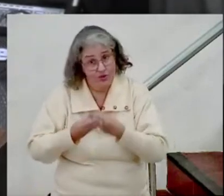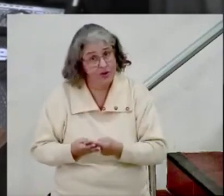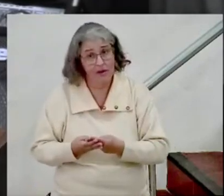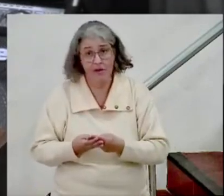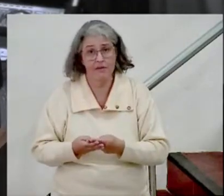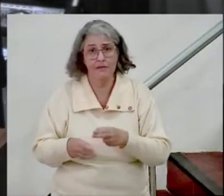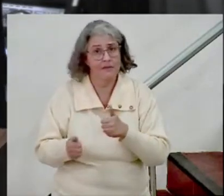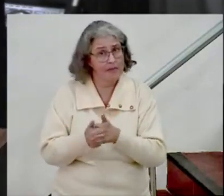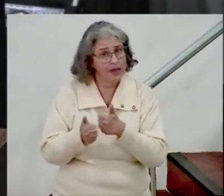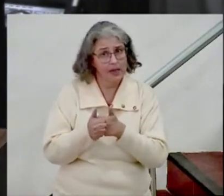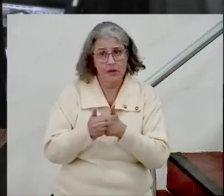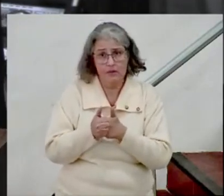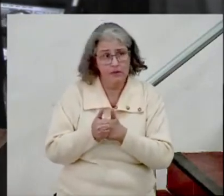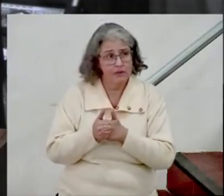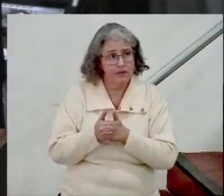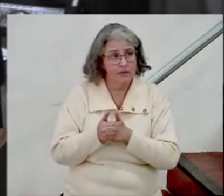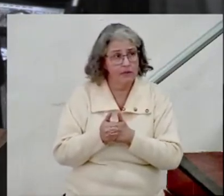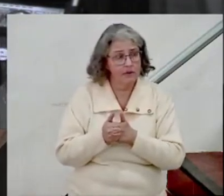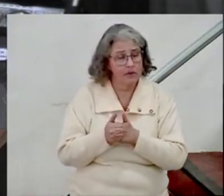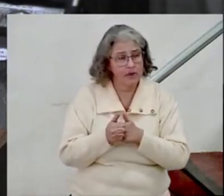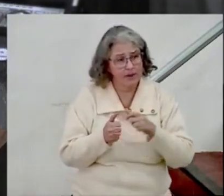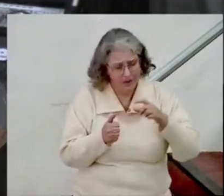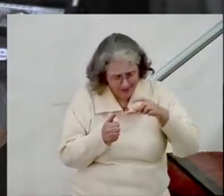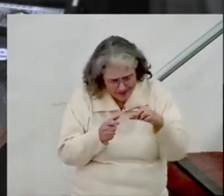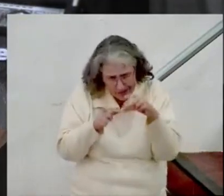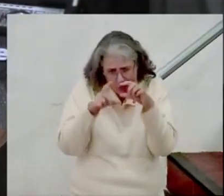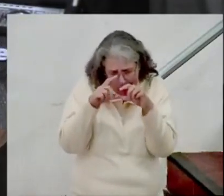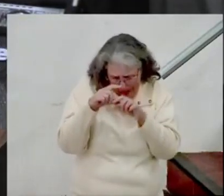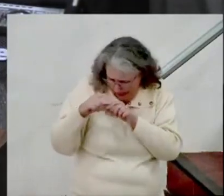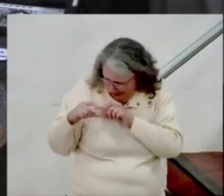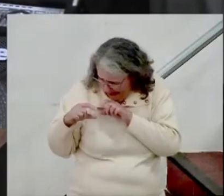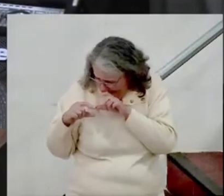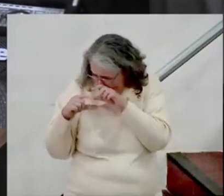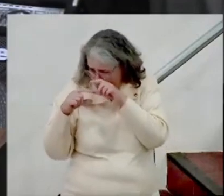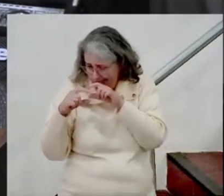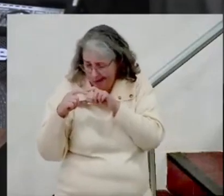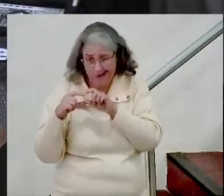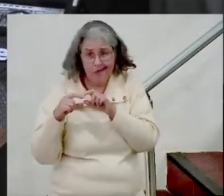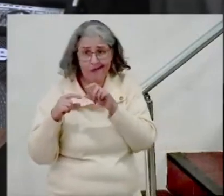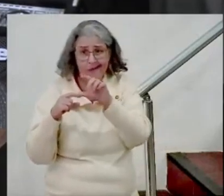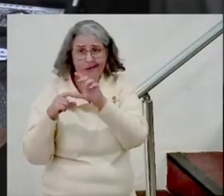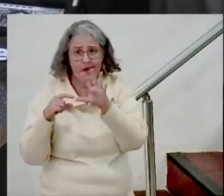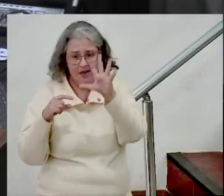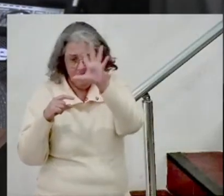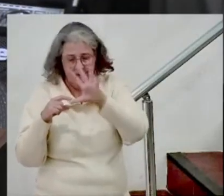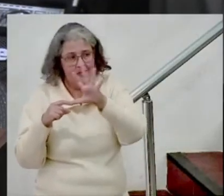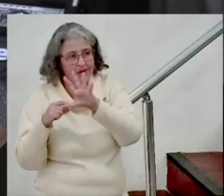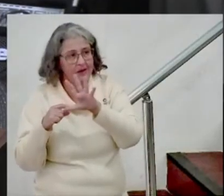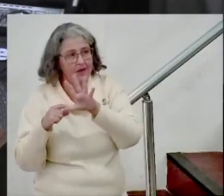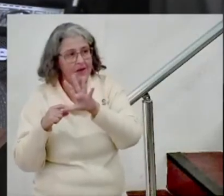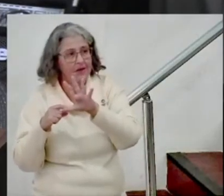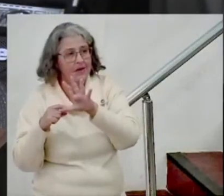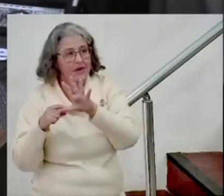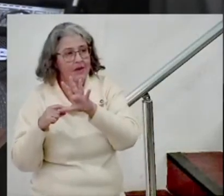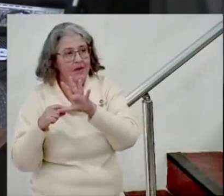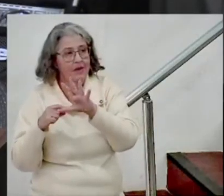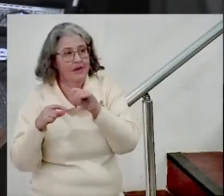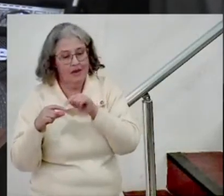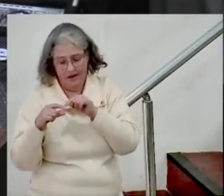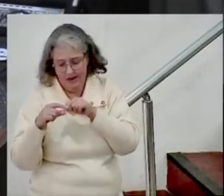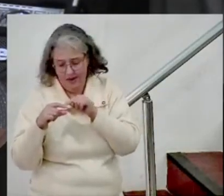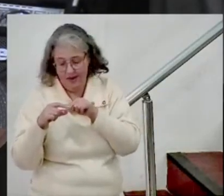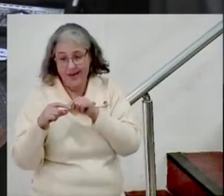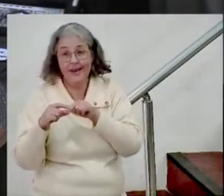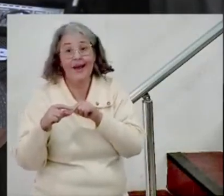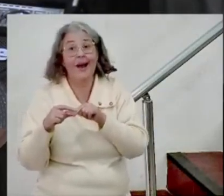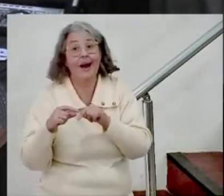Judá, inclusive, está de azul claro no seu mapa, espremidinho entre o Egito e os assírios. E por que ele está de azul claro? Porque agora Judá paga